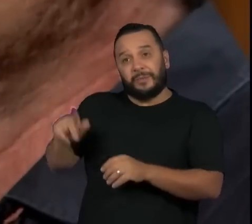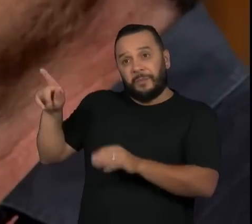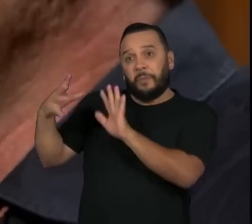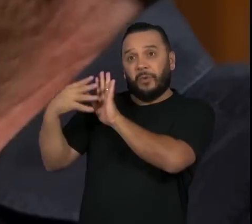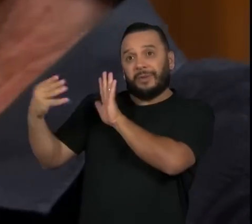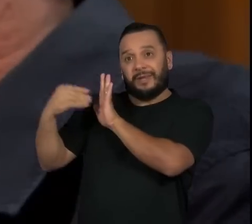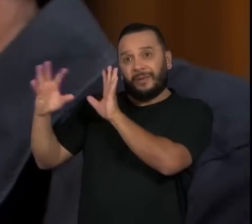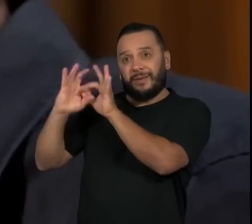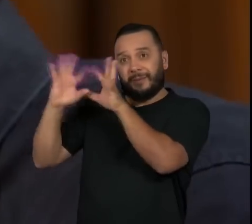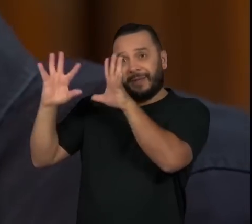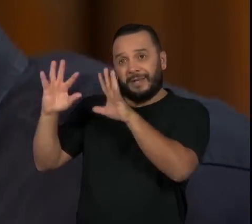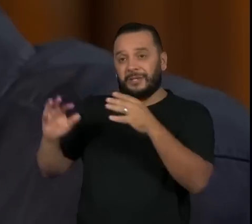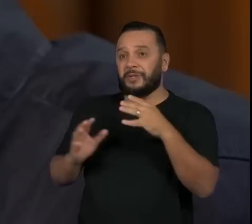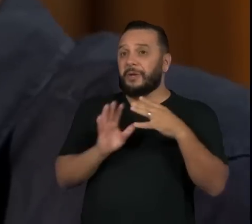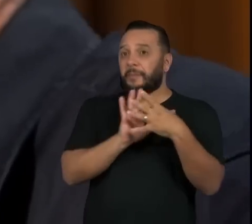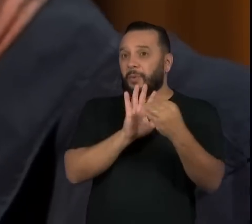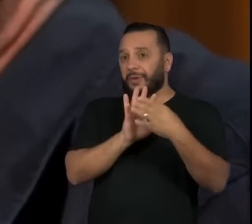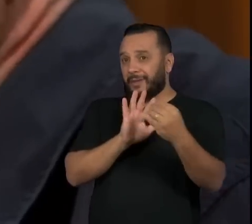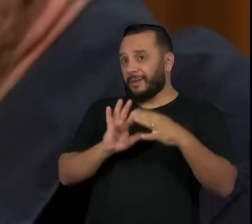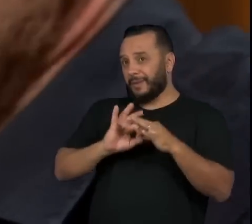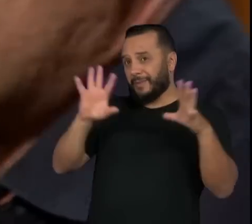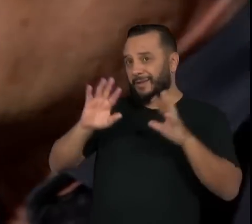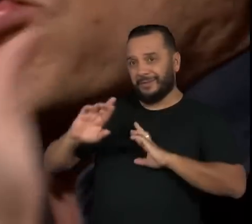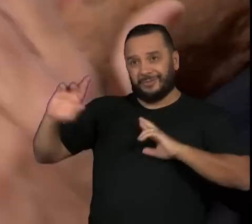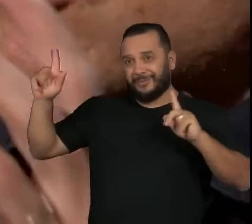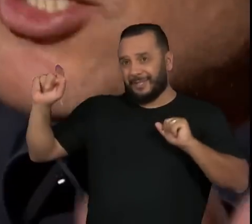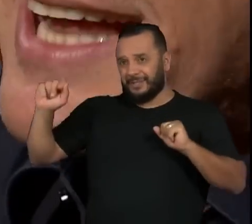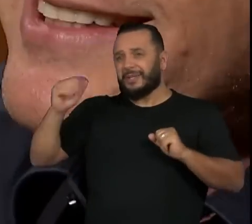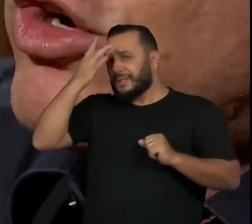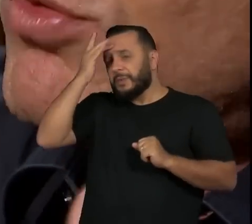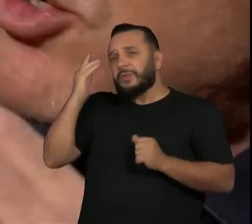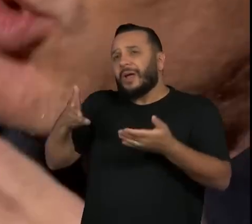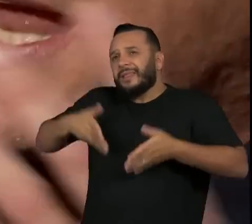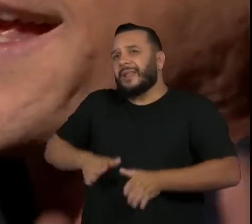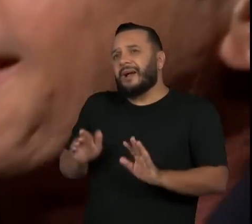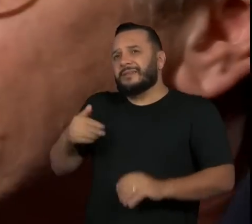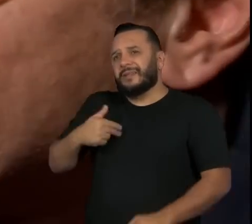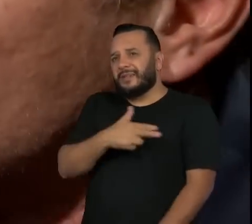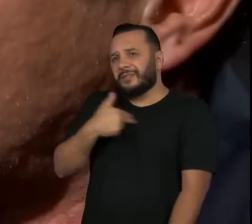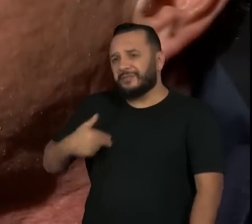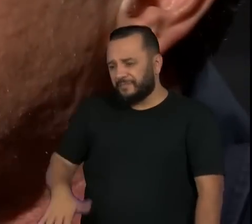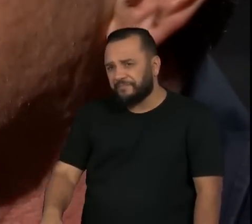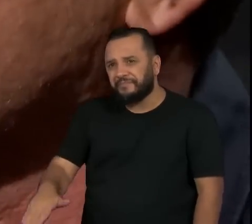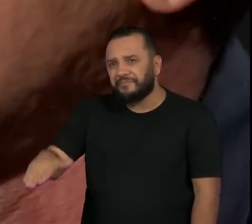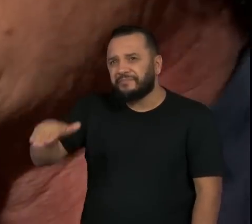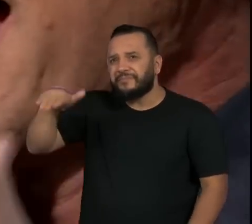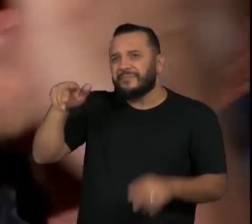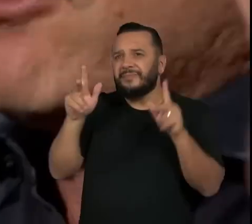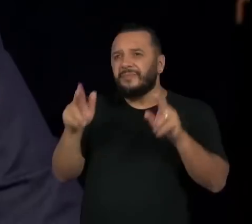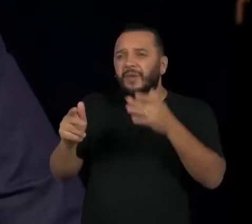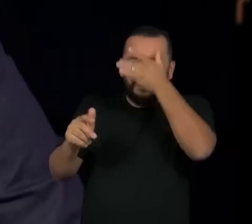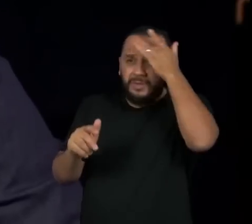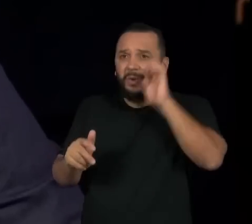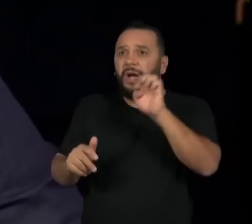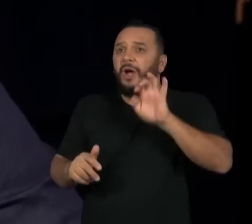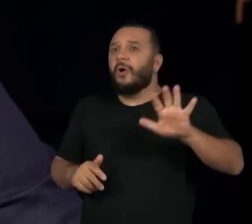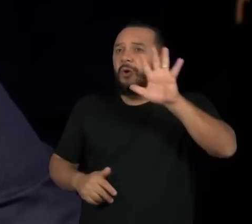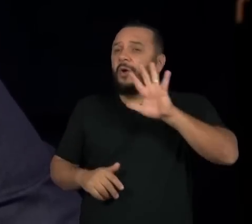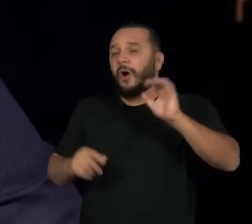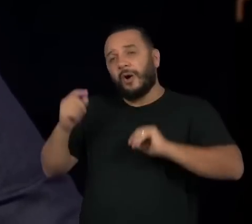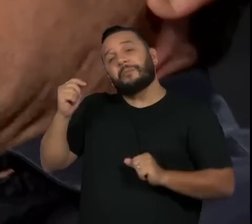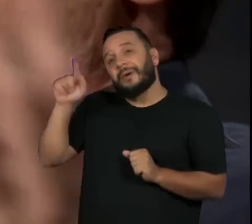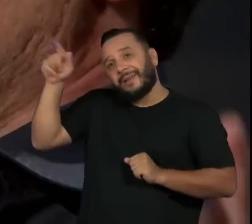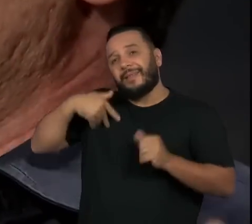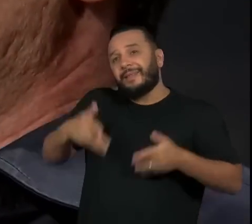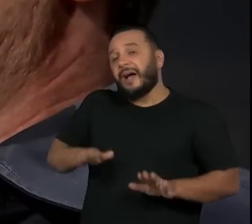as pessoas nascem dentro daquele regime, como algumas pessoas que nascem em algumas monarquias europeias, acham que ter rei ou